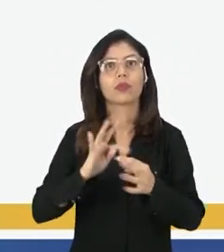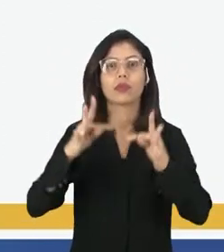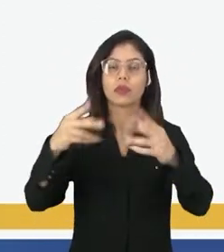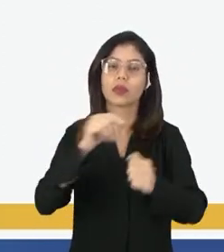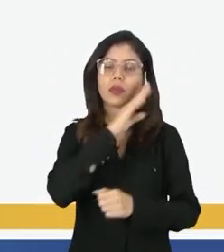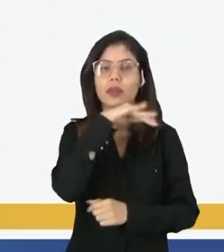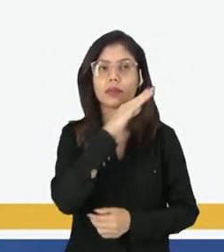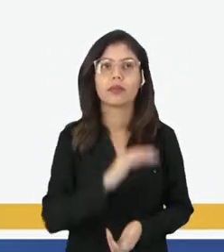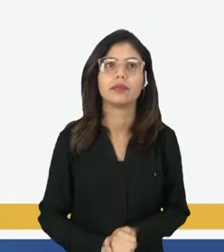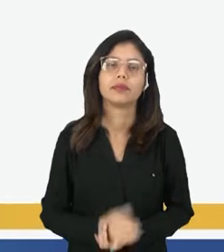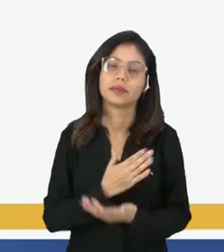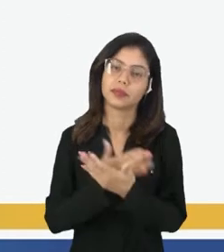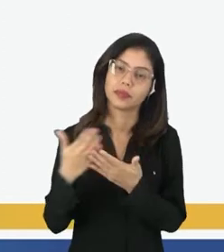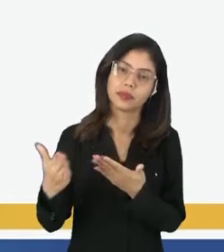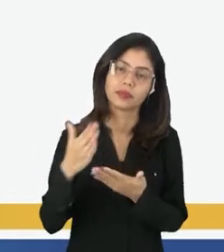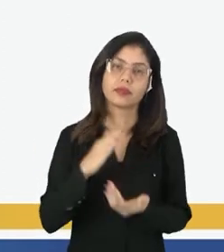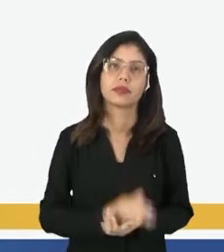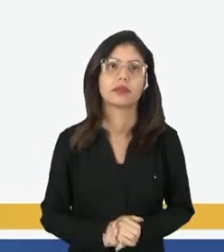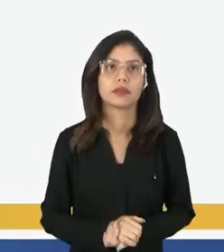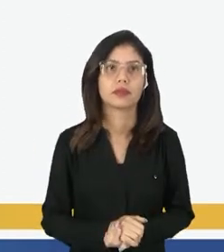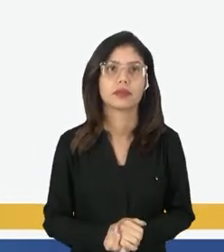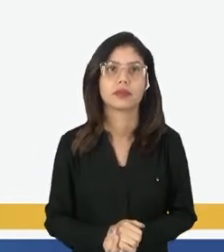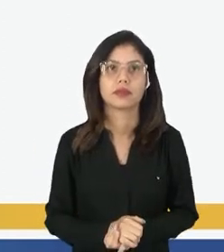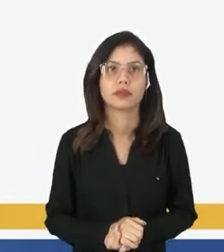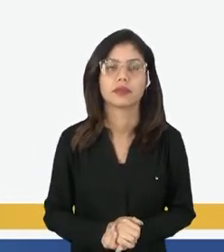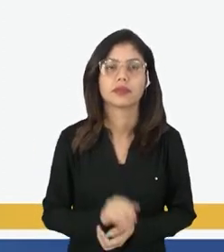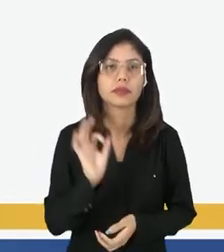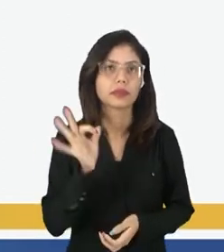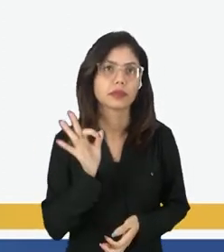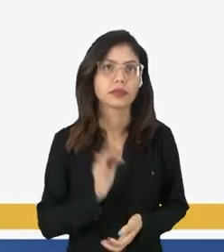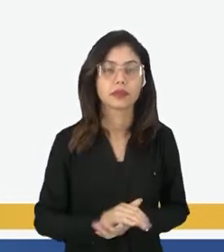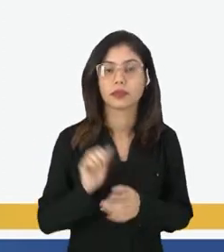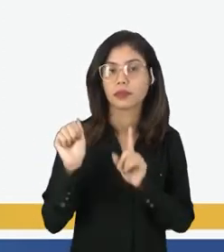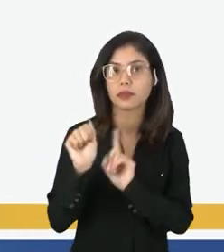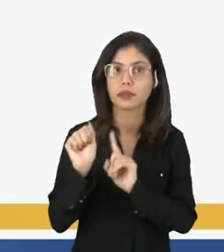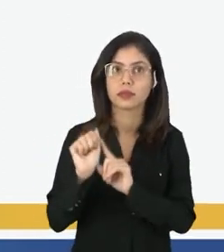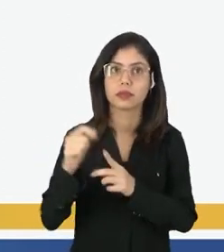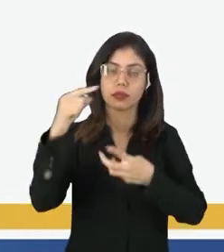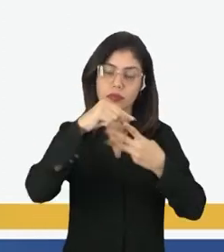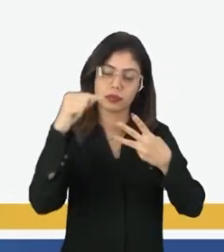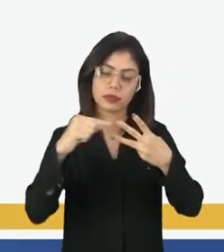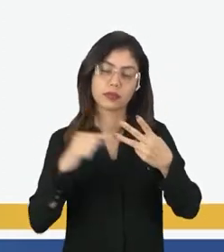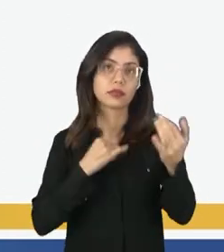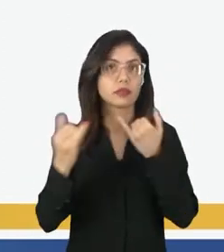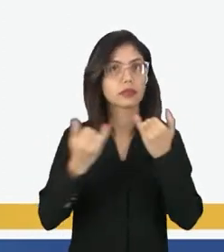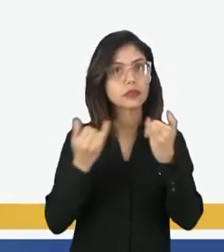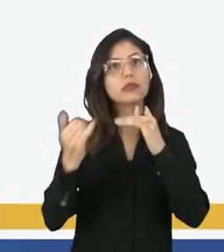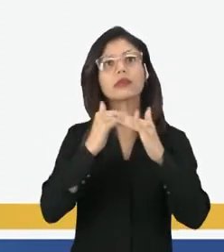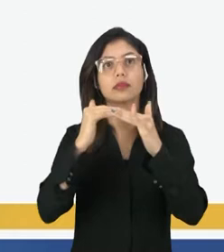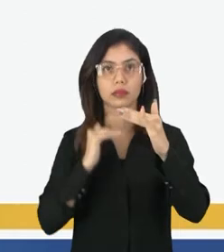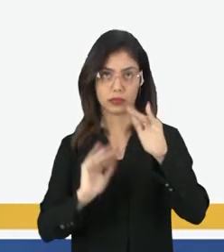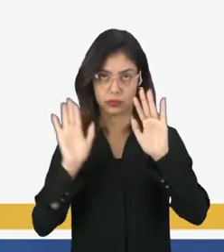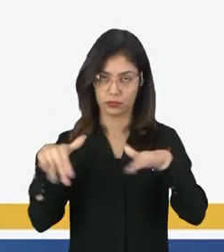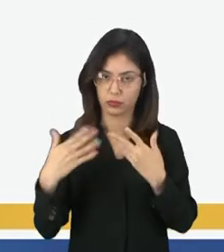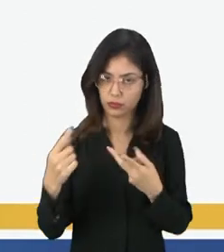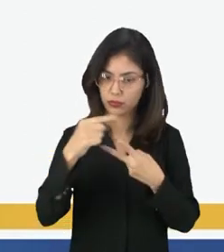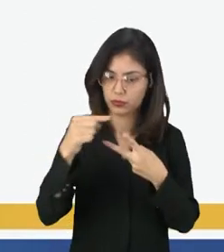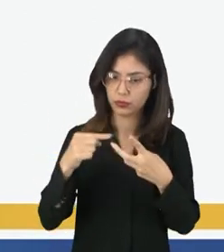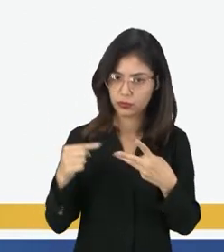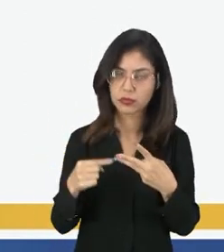bichos Essa é a frase Inicial Lado do conto É Esse letra A das três informações abaixo